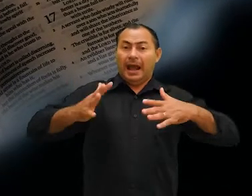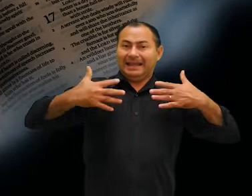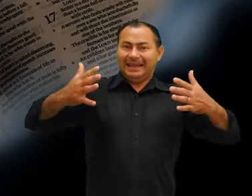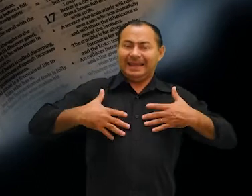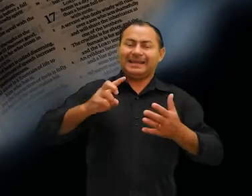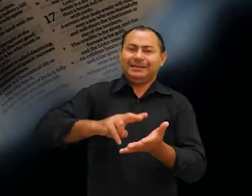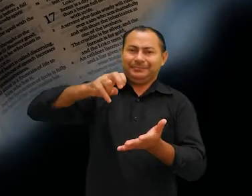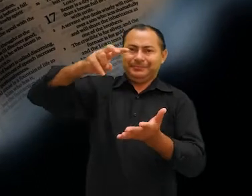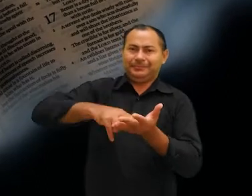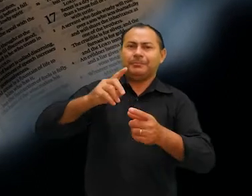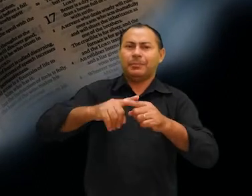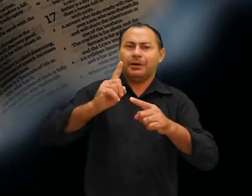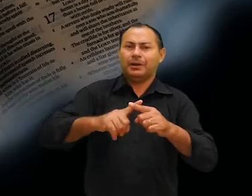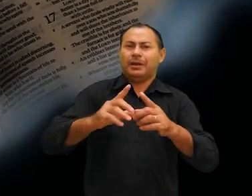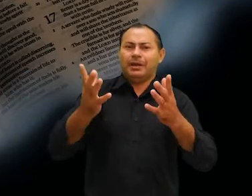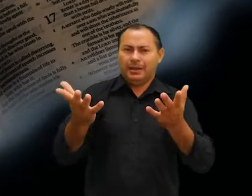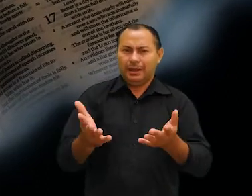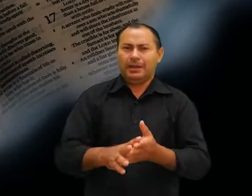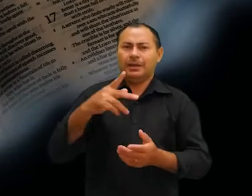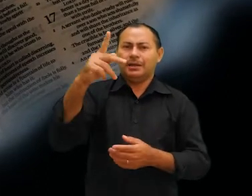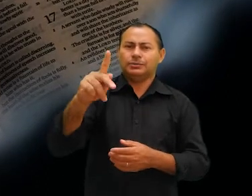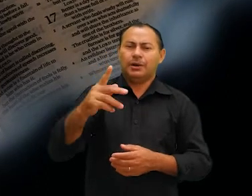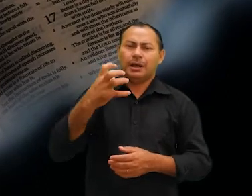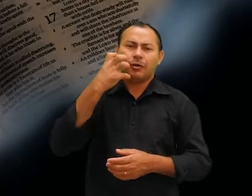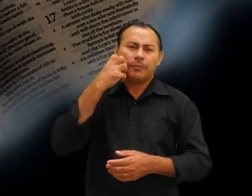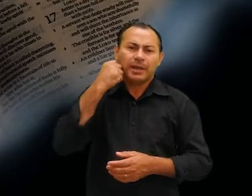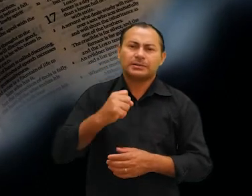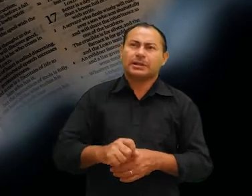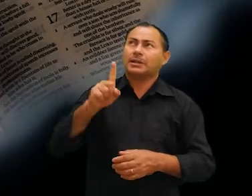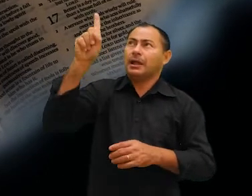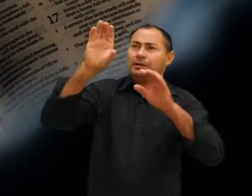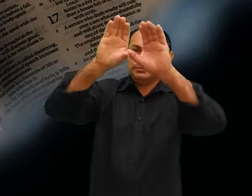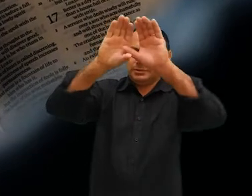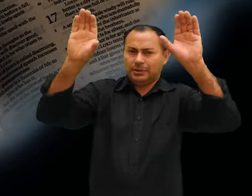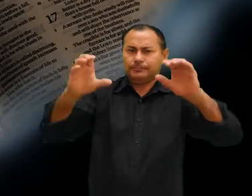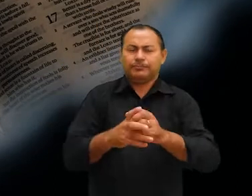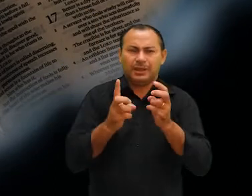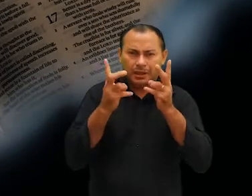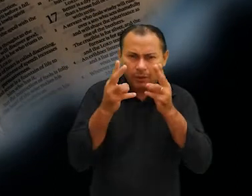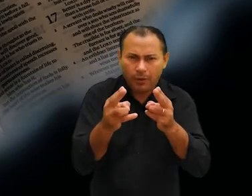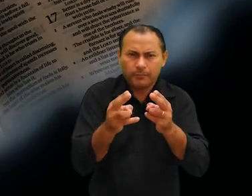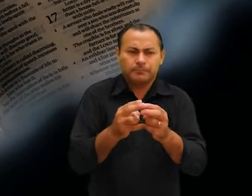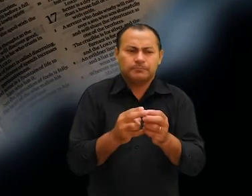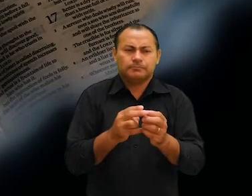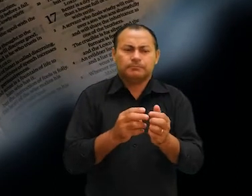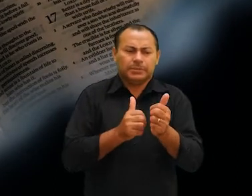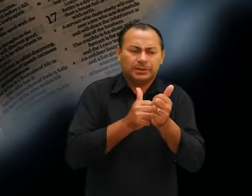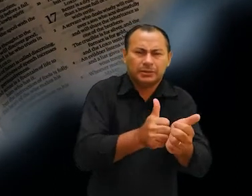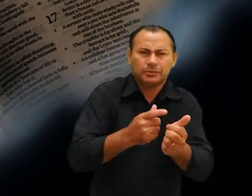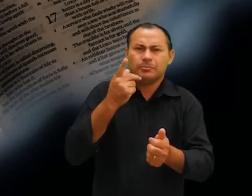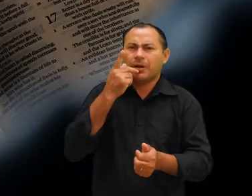alegrem-se e regozijem-se porque grande é a sua recompensa nos céus Pois a mesma forma